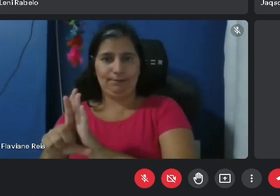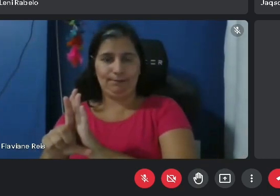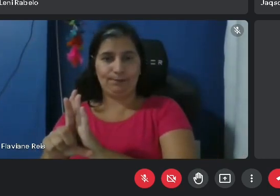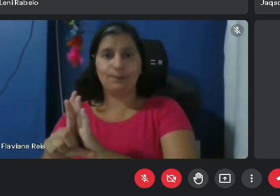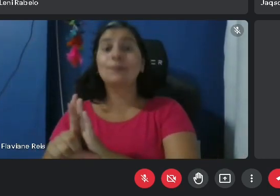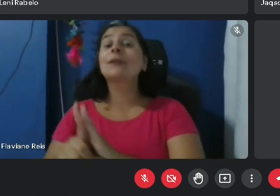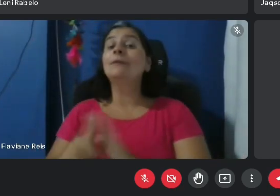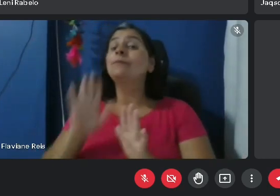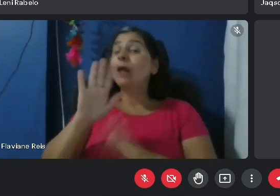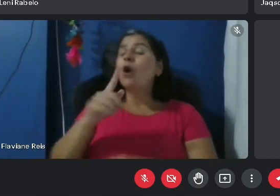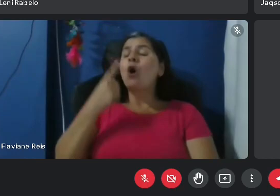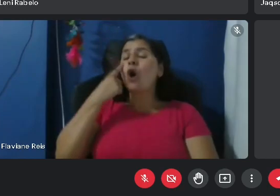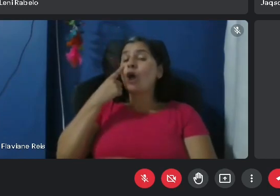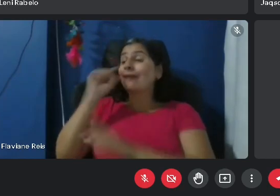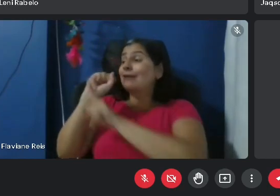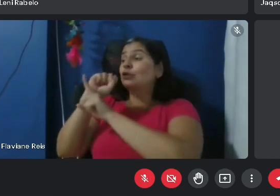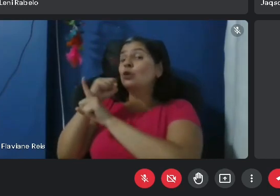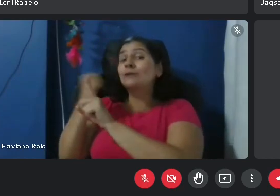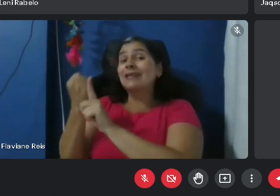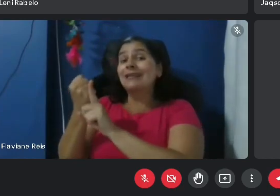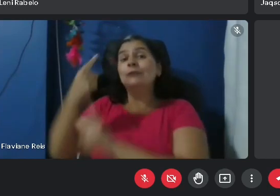ela deu um progresso muito grande para a lei.